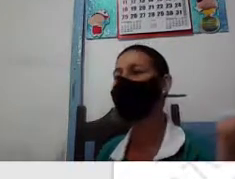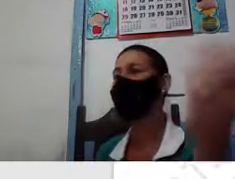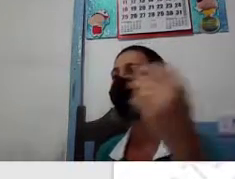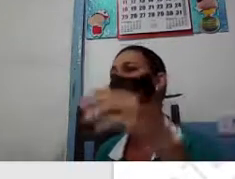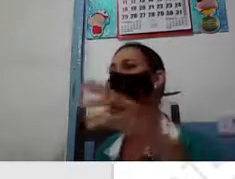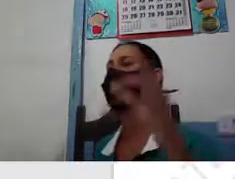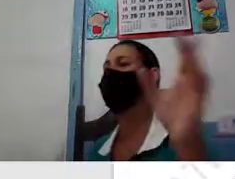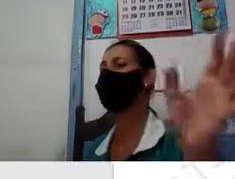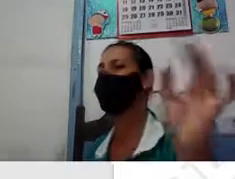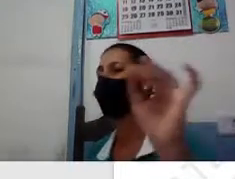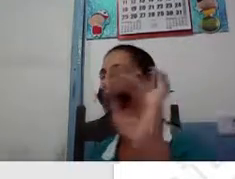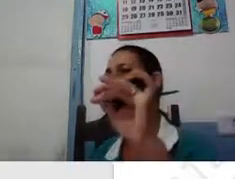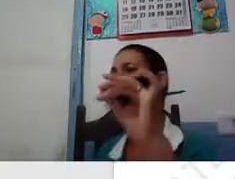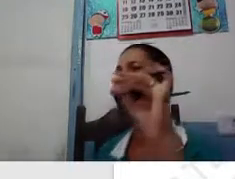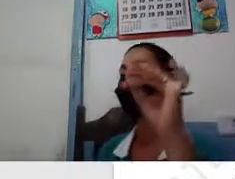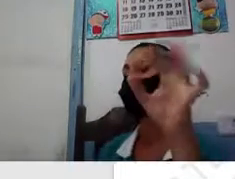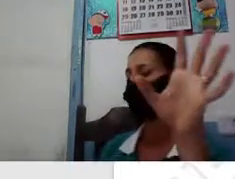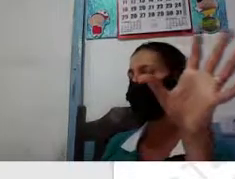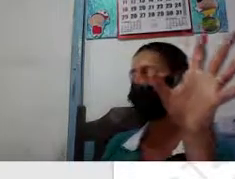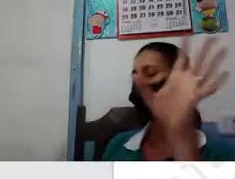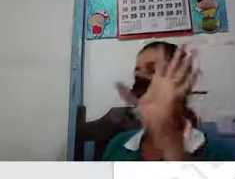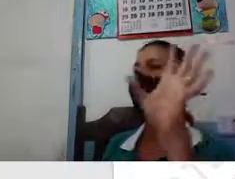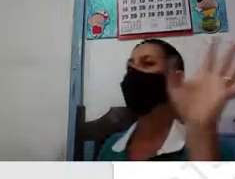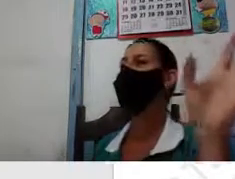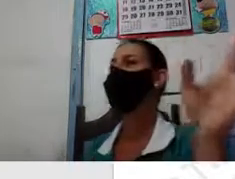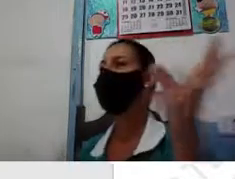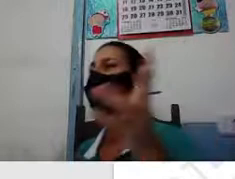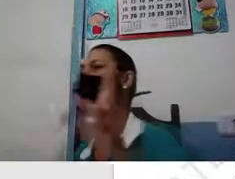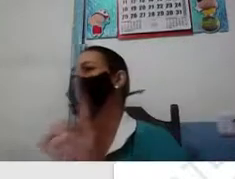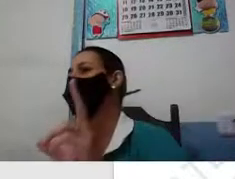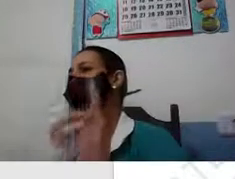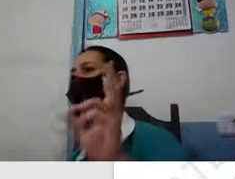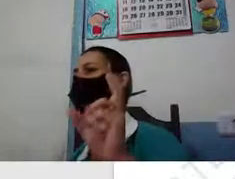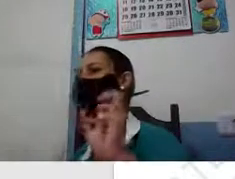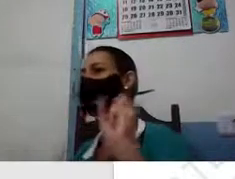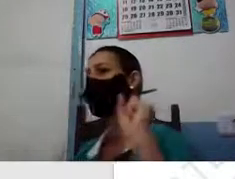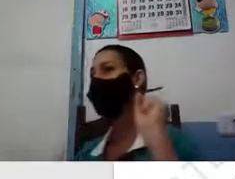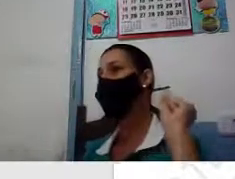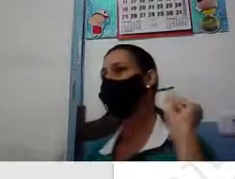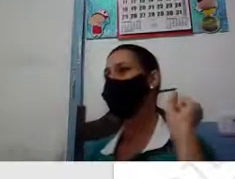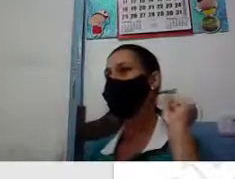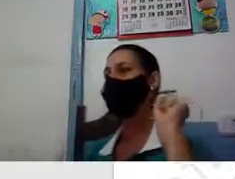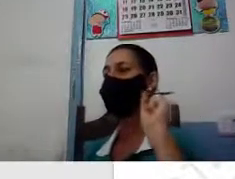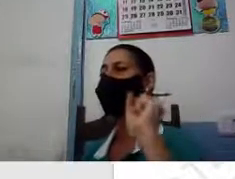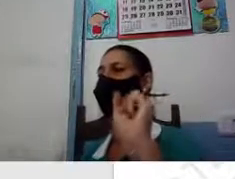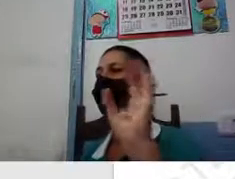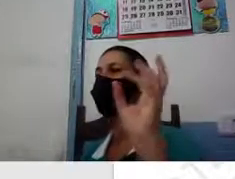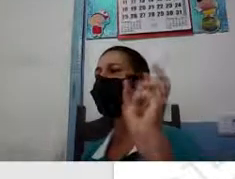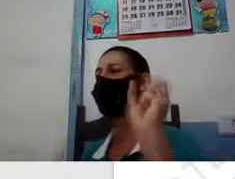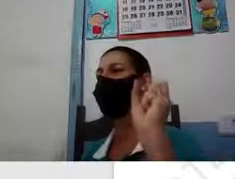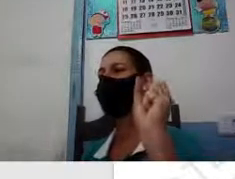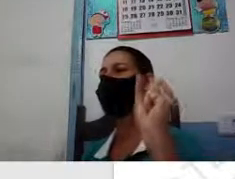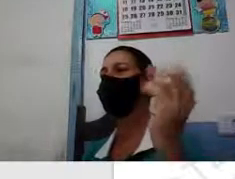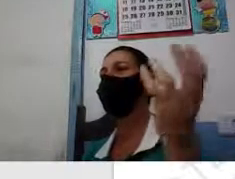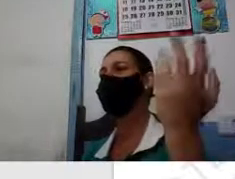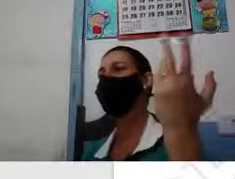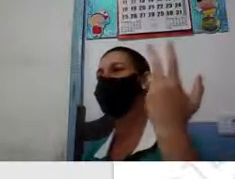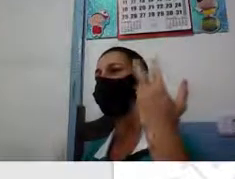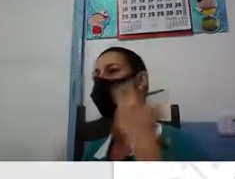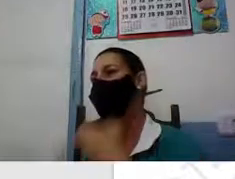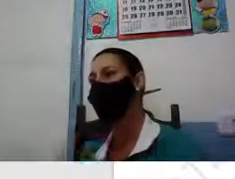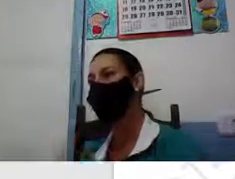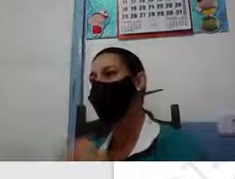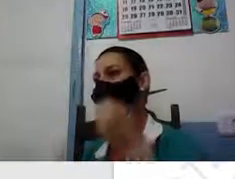peraí, tá tudo muito exagerado, tá muito glamuroso, então eu vou trazer uma coisa mais simples. Então o arcadismo traz a